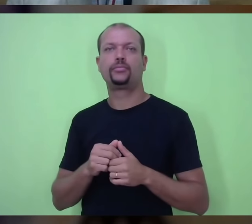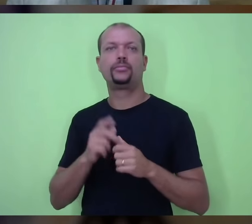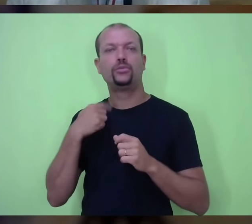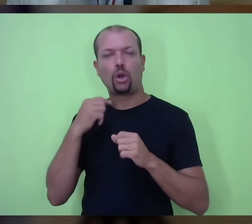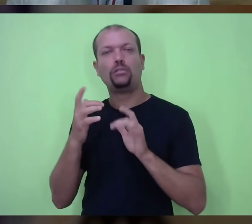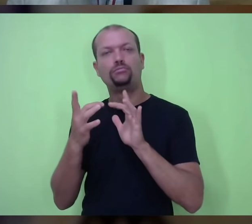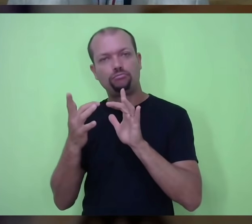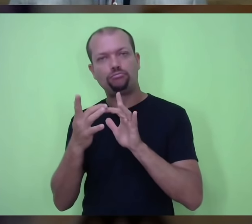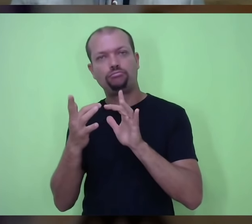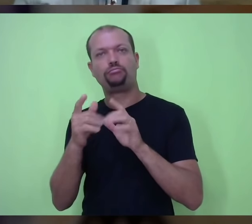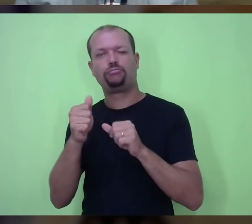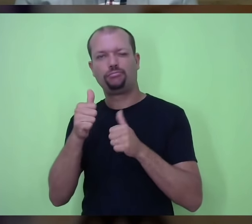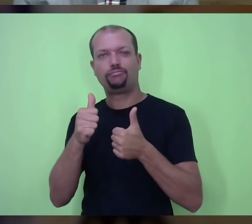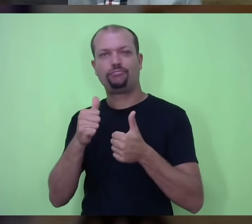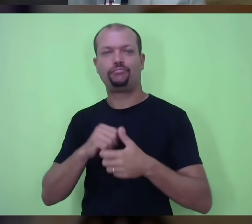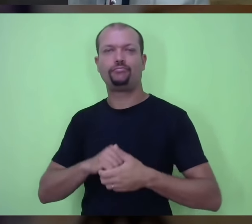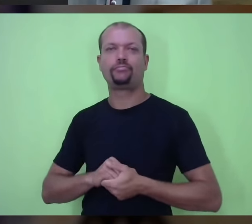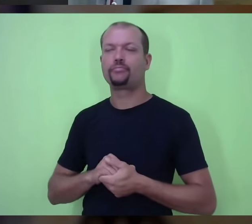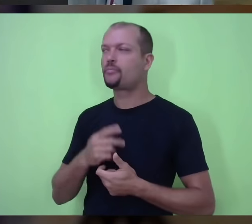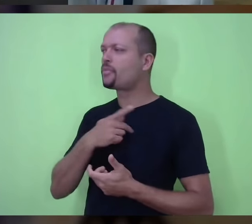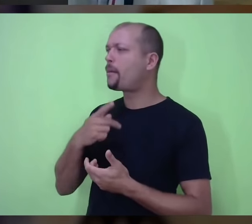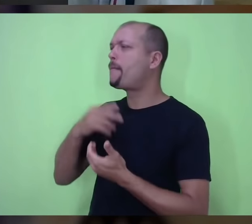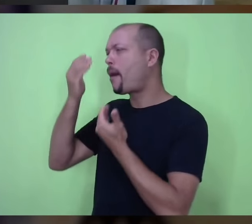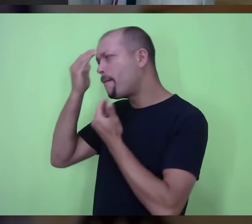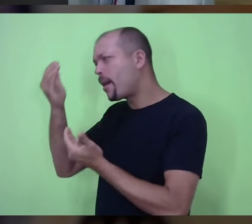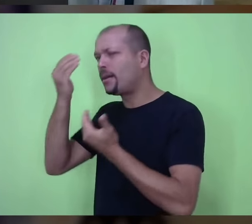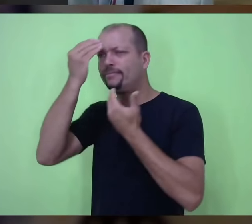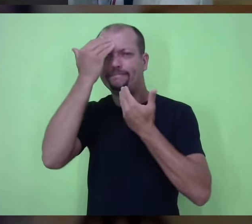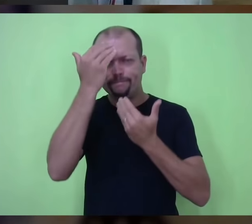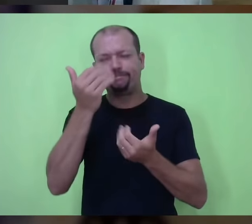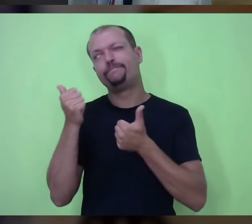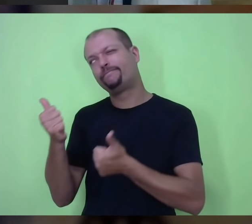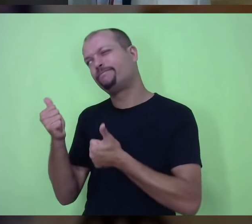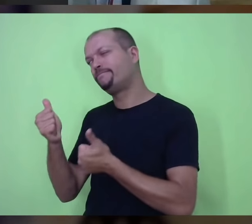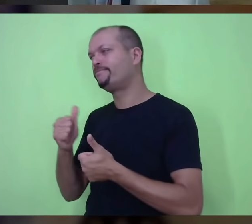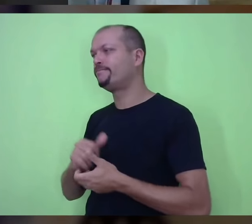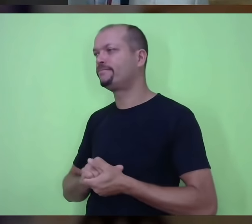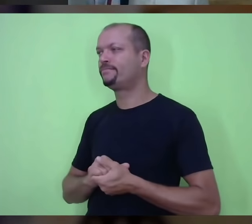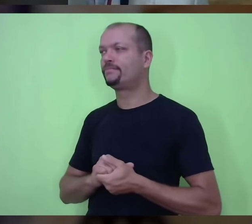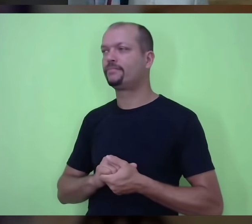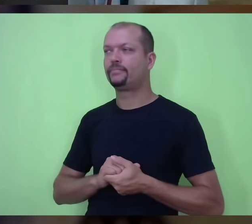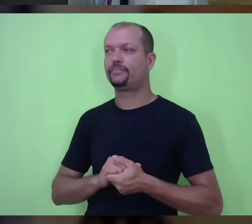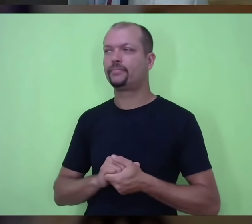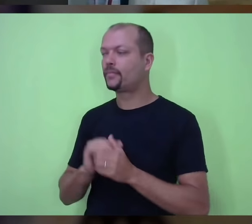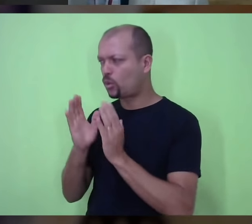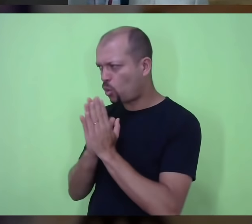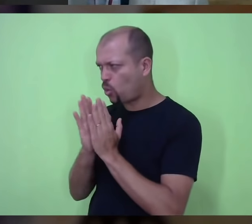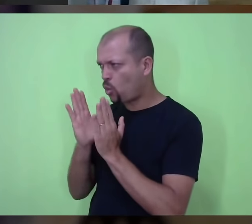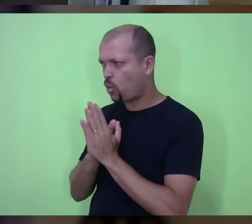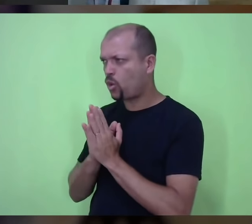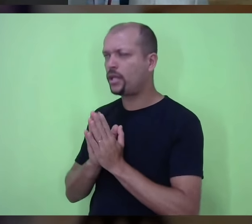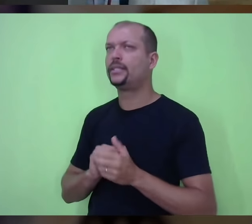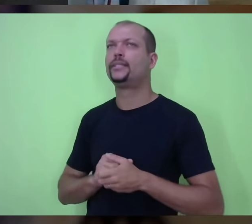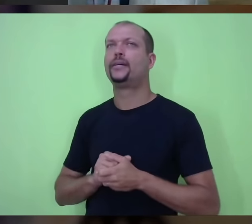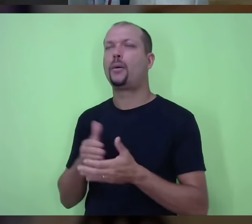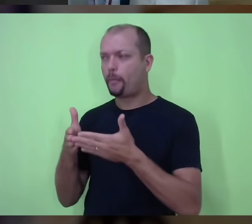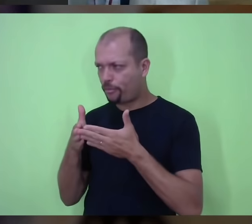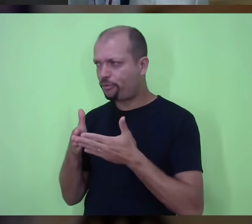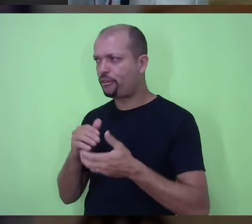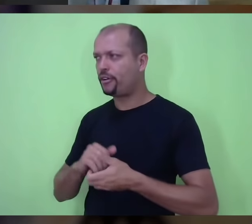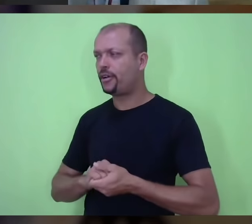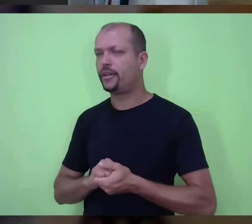entra em contato com você também, tá bom? Pastores, muito obrigado. Pastor Bruno, encerre este momento com uma lição, com uma